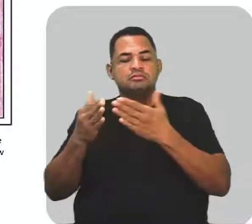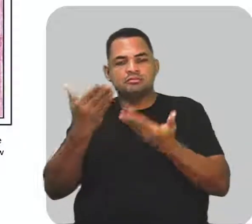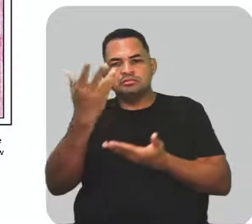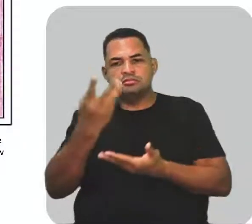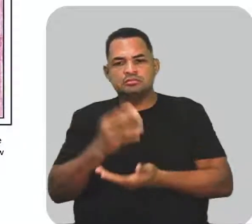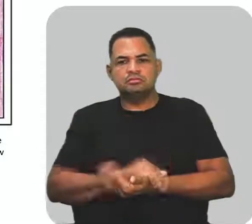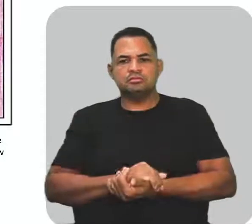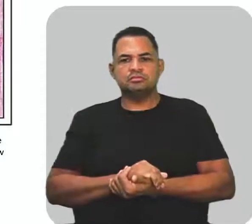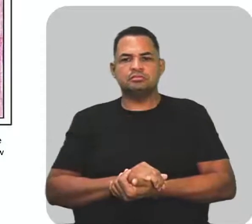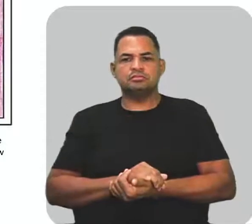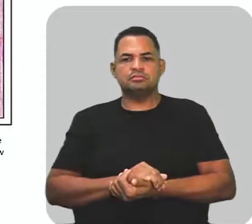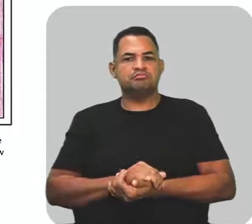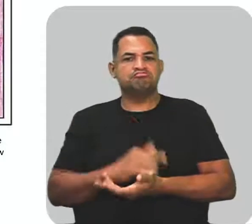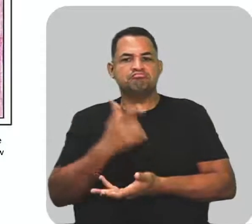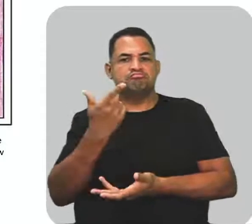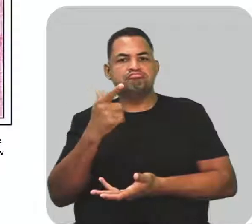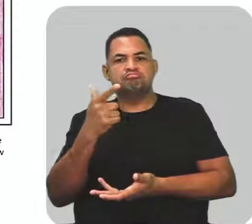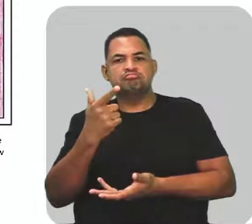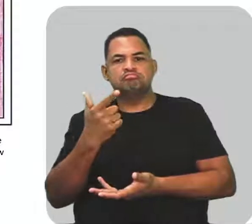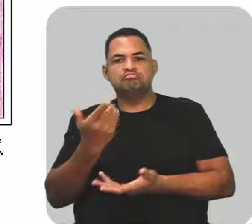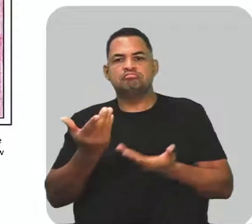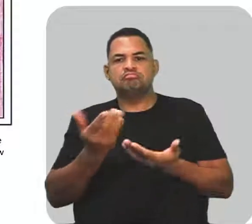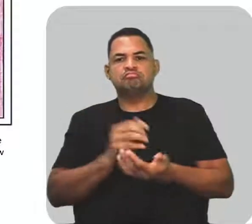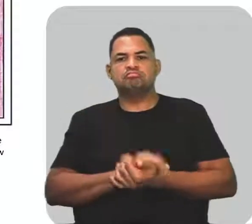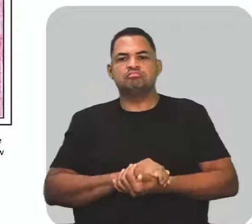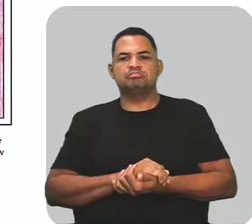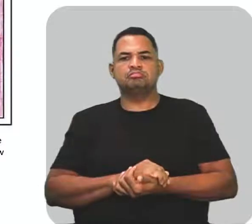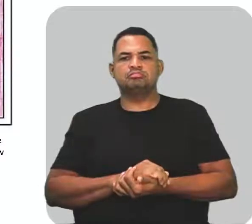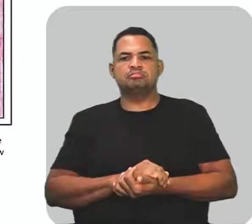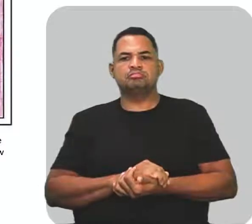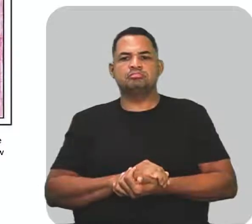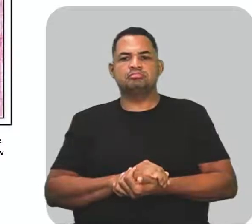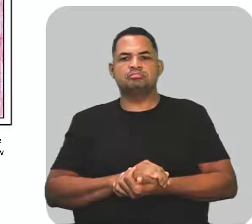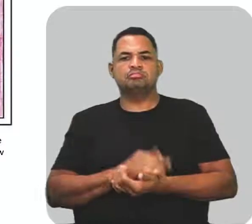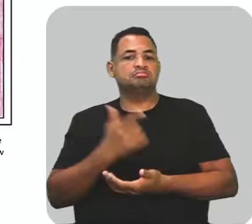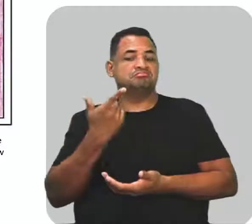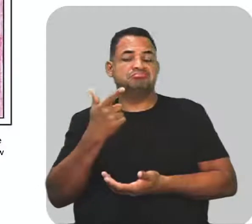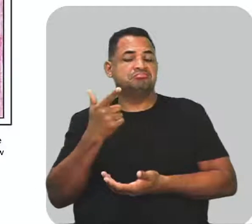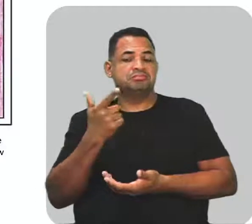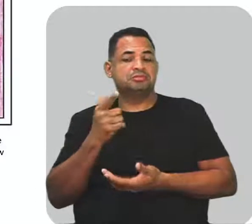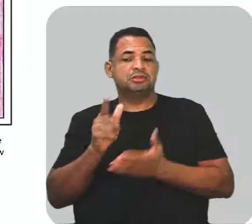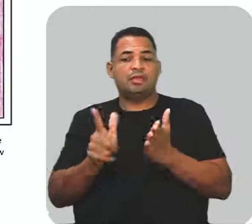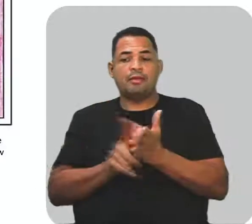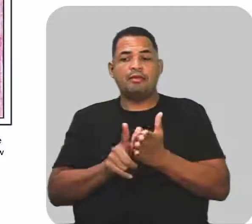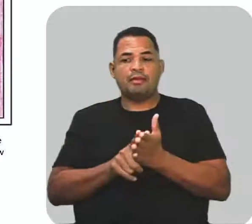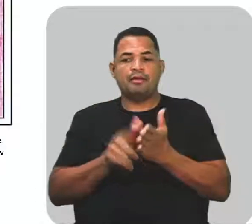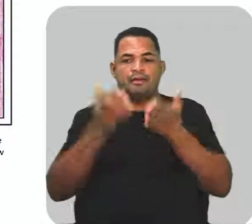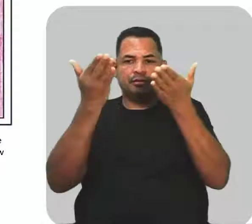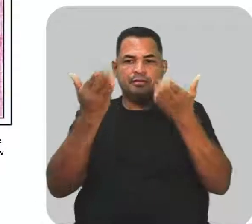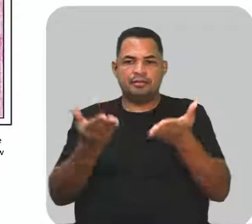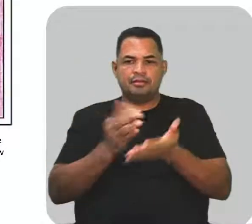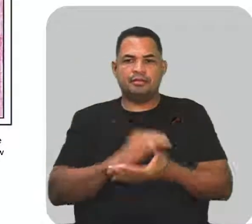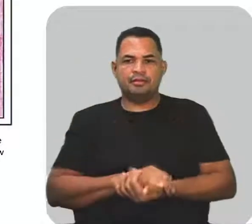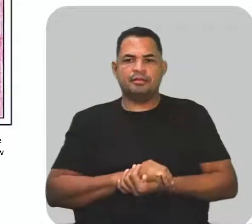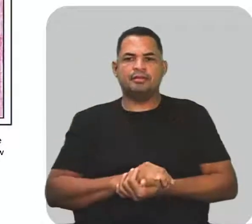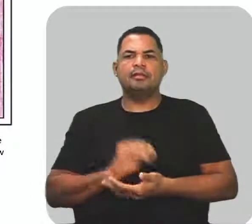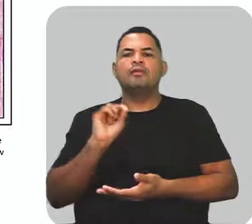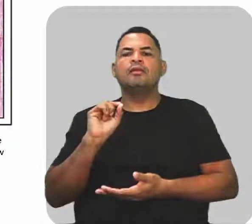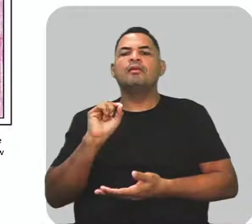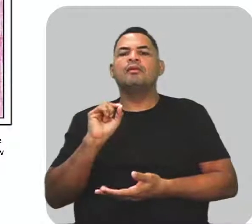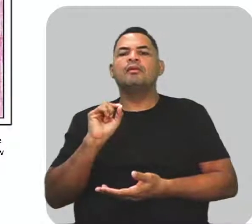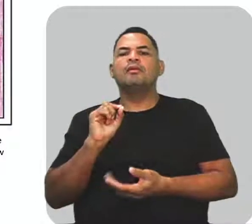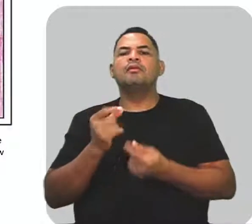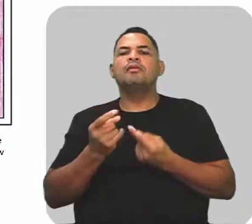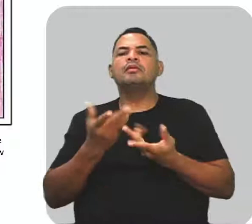2 cadernos, porém, os 2 cadernos, o que aconteceu? Não tem folhas. E aí, o